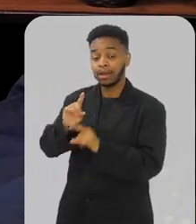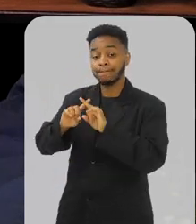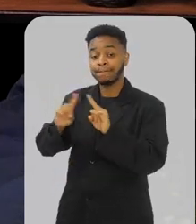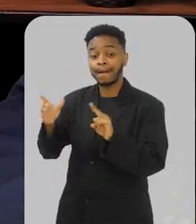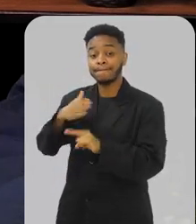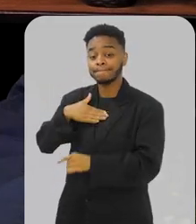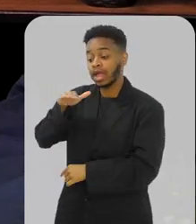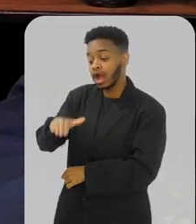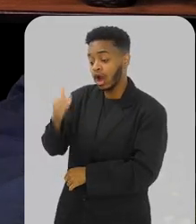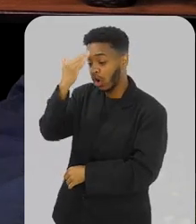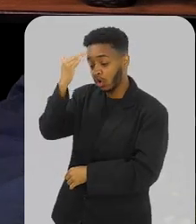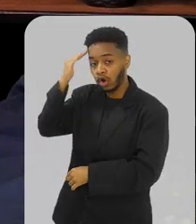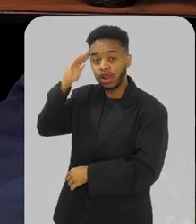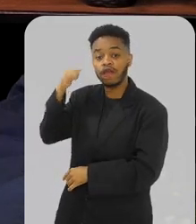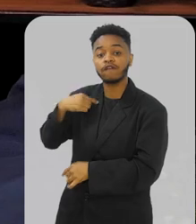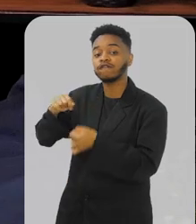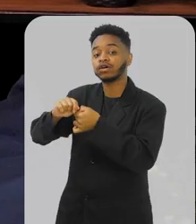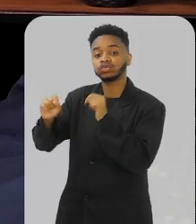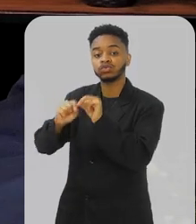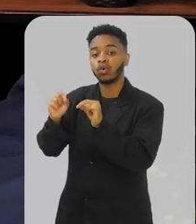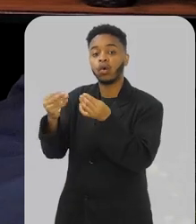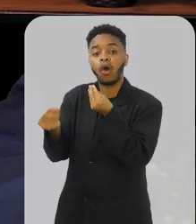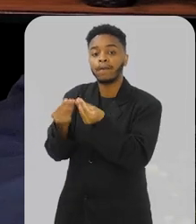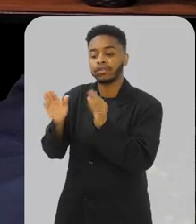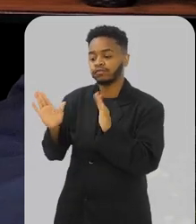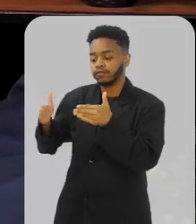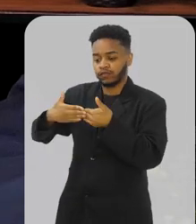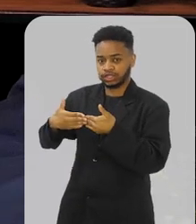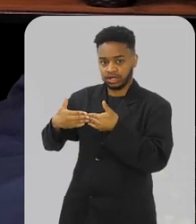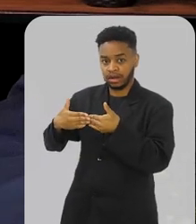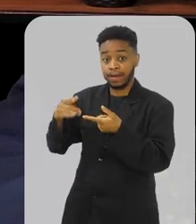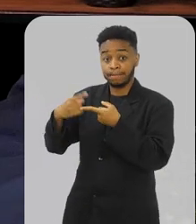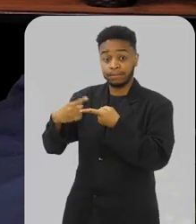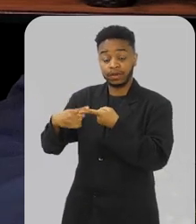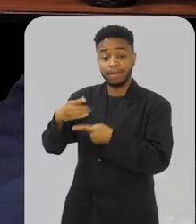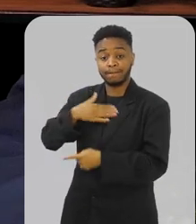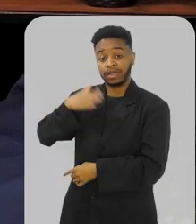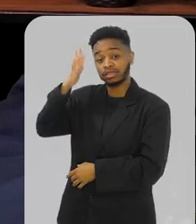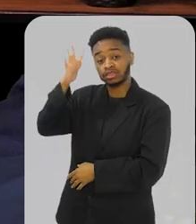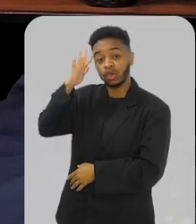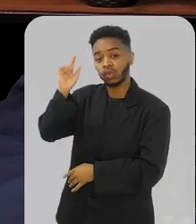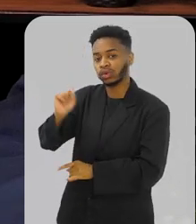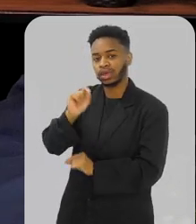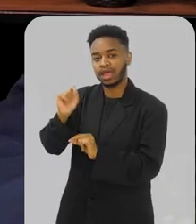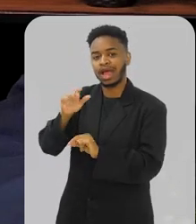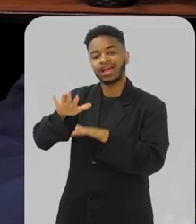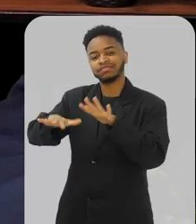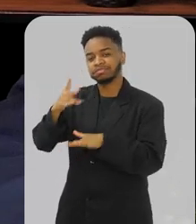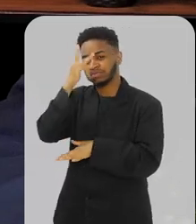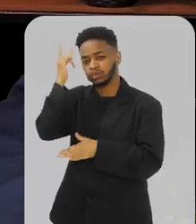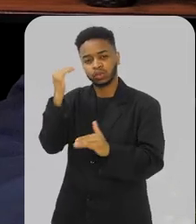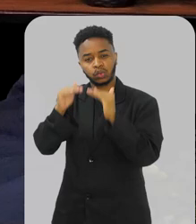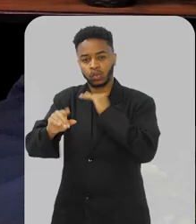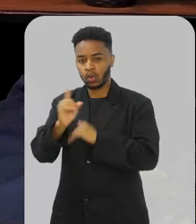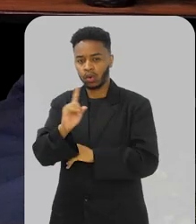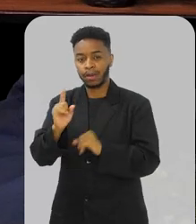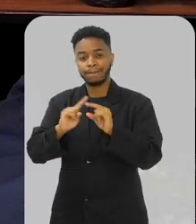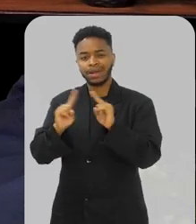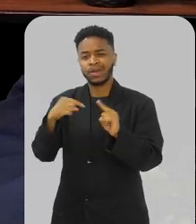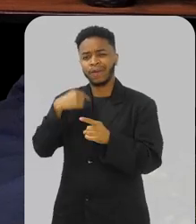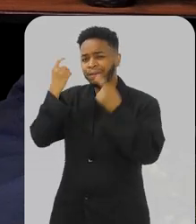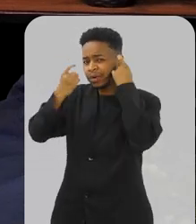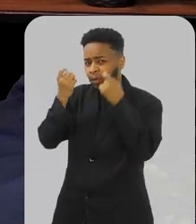eu faço de portas fechadas. Eu tenho uma teoria que muitos podem não concordar. Eu não estou preocupada